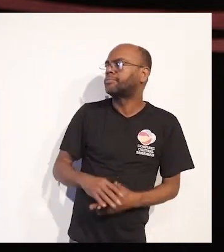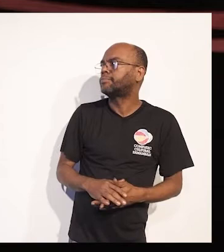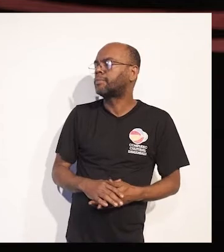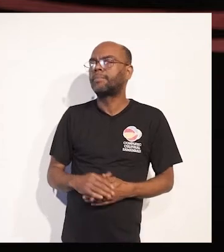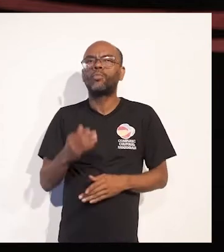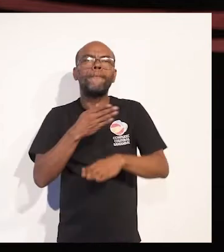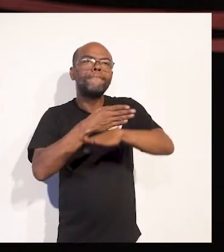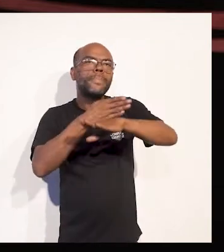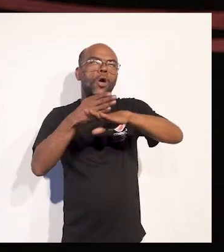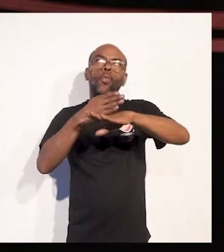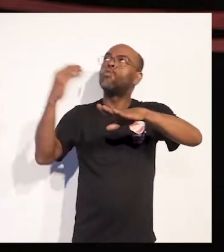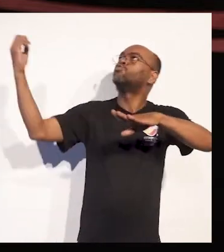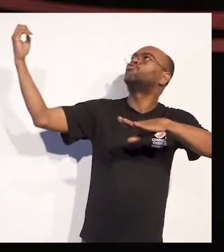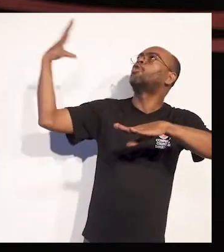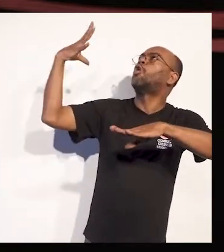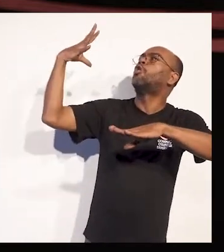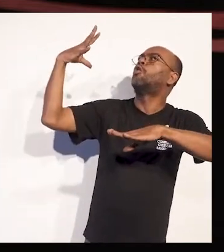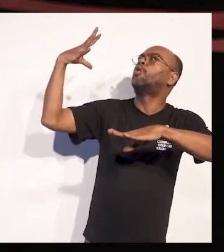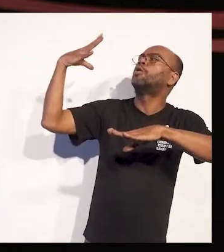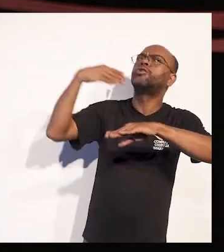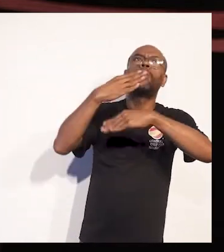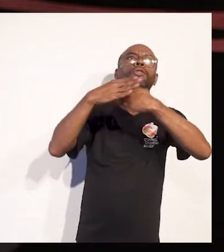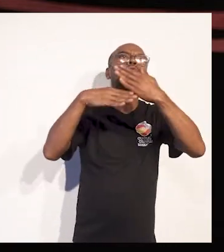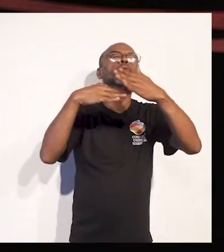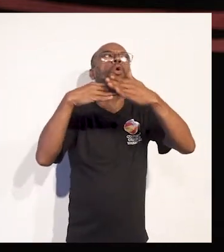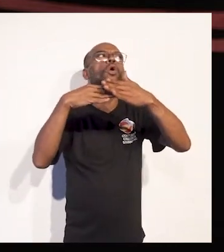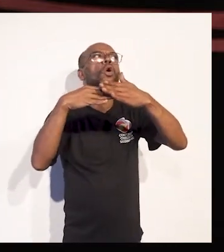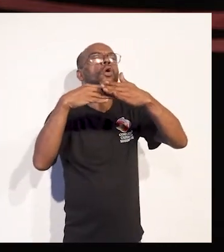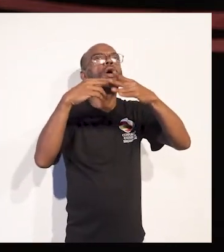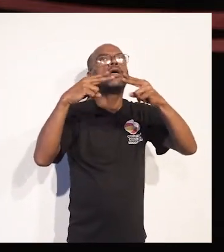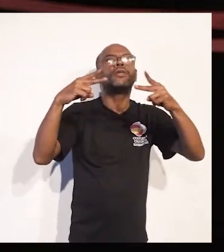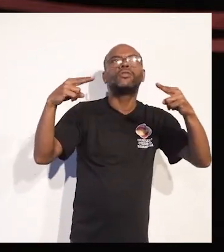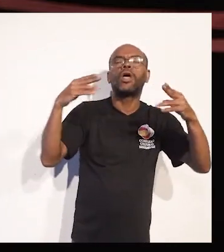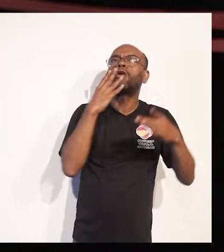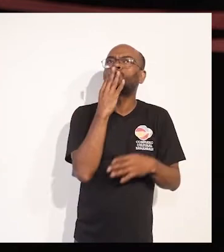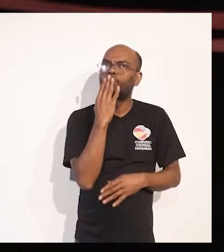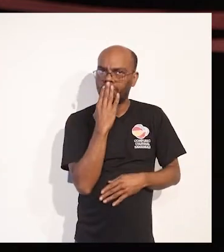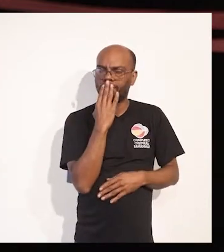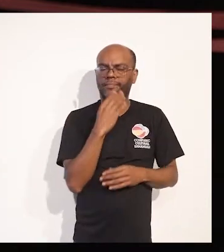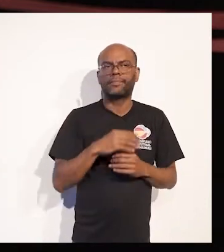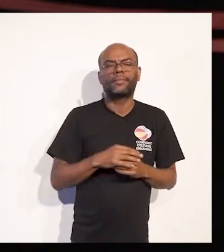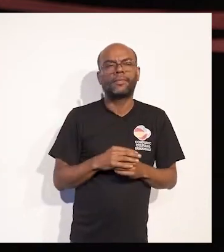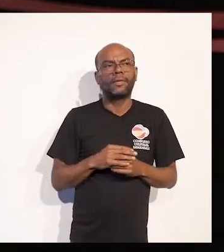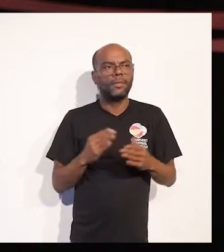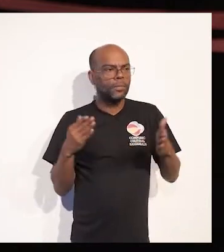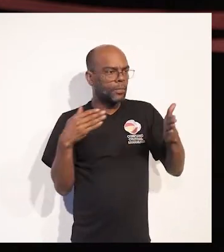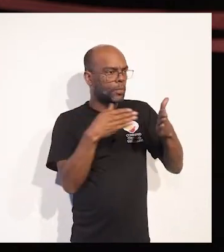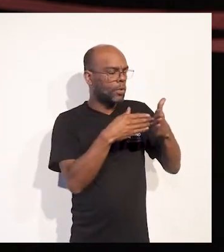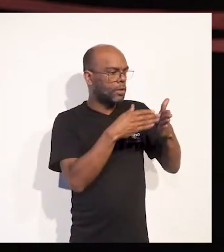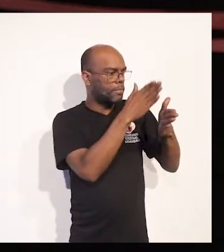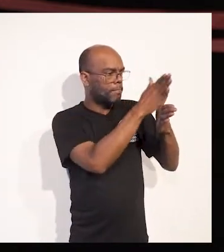luz branca, a luz do sol, que compõe todas as cores. Se a gente coloca uma cor pigmento transparente na